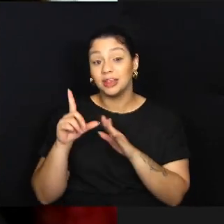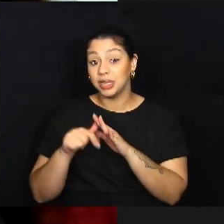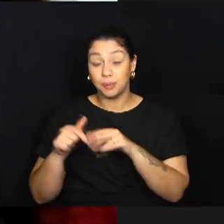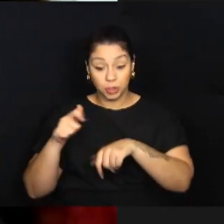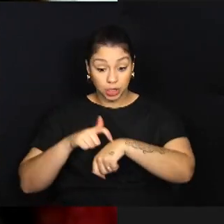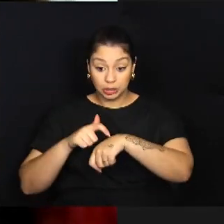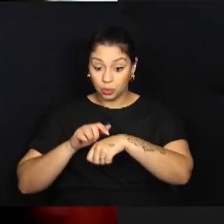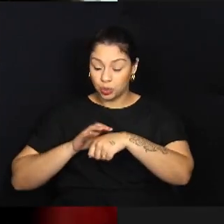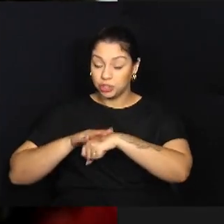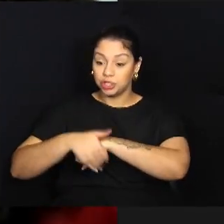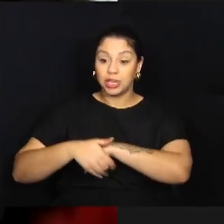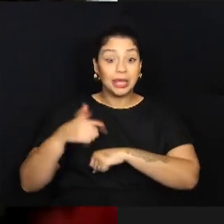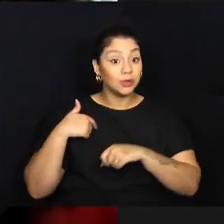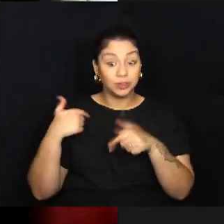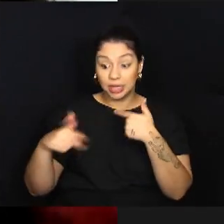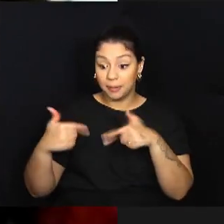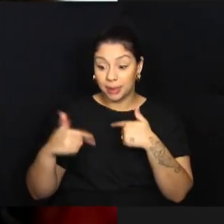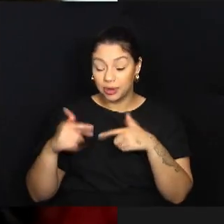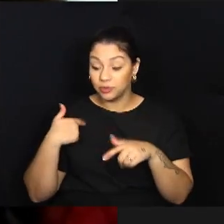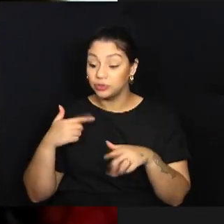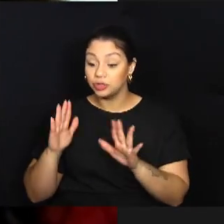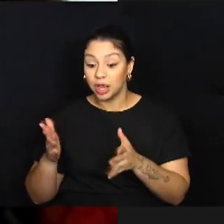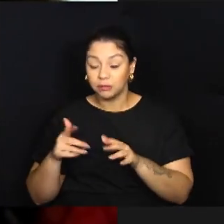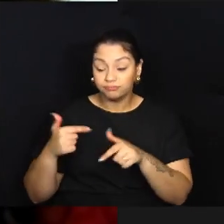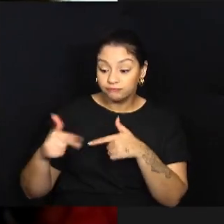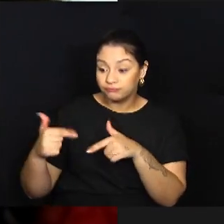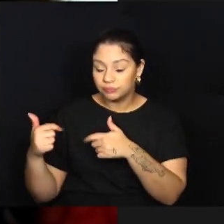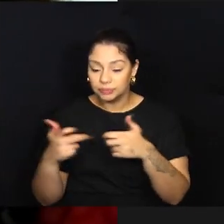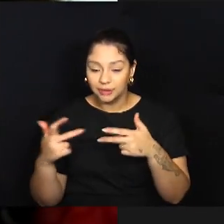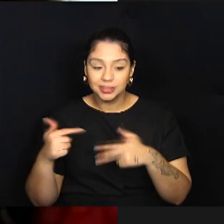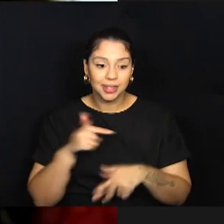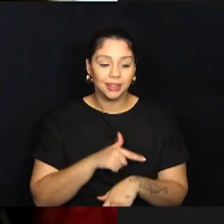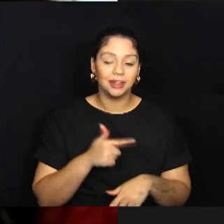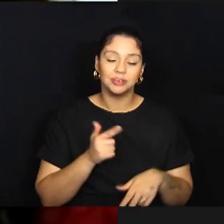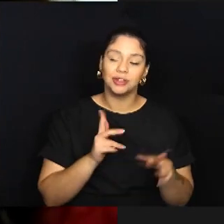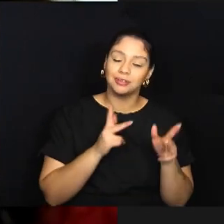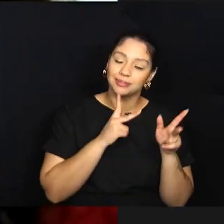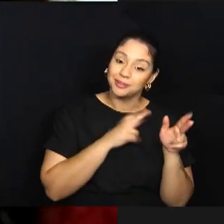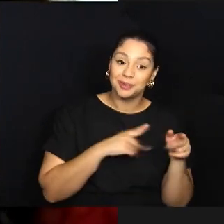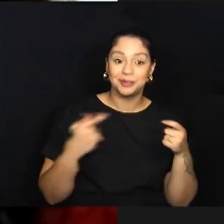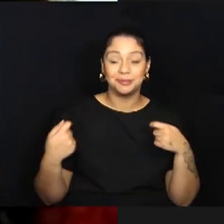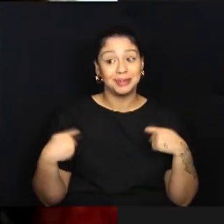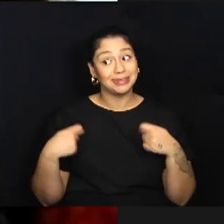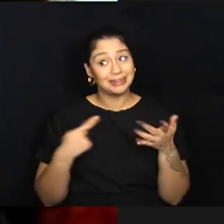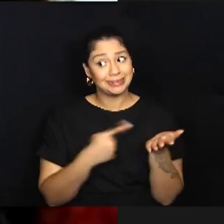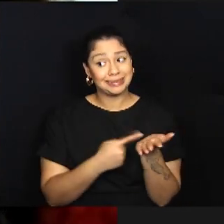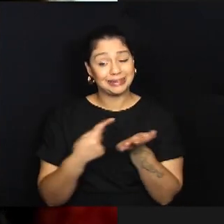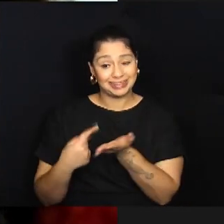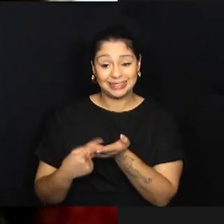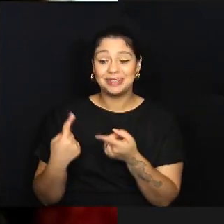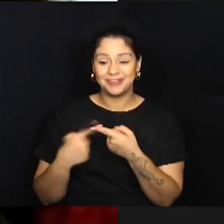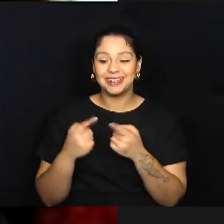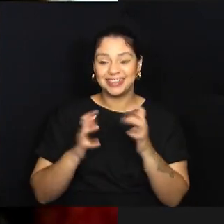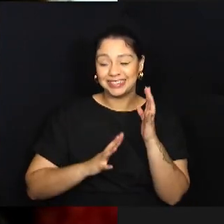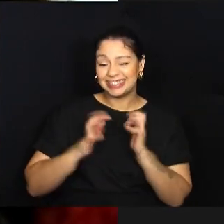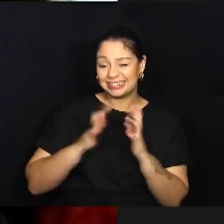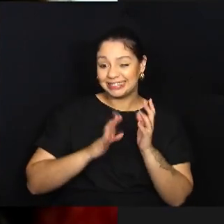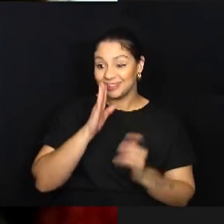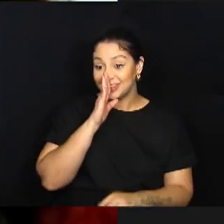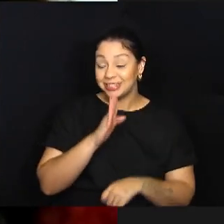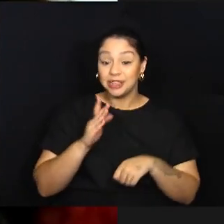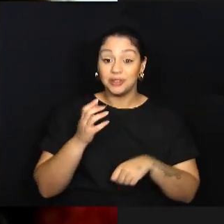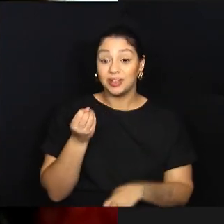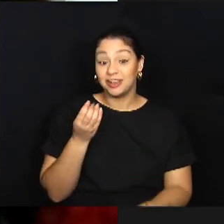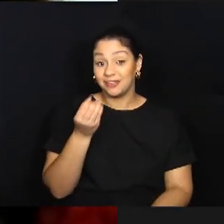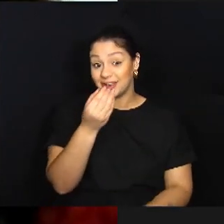Aí eu ainda estou trabalhando, ela já está apagando. Então a gente precisa administrar isso, porque dá conflito, é lógico, porque ainda mais na viagem, que tem horário, tem